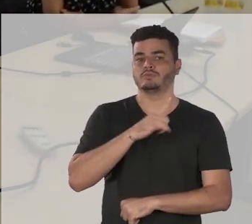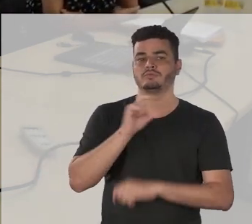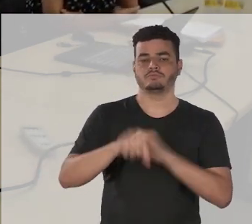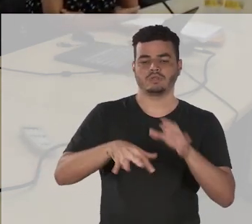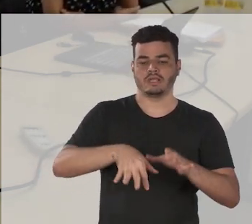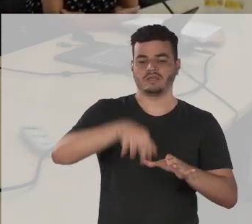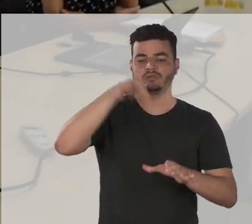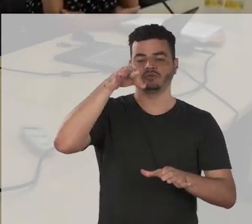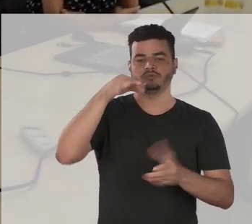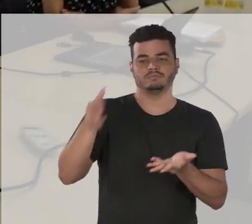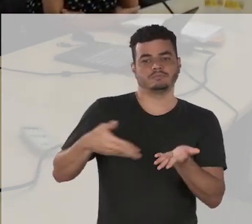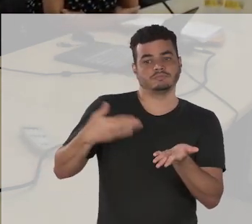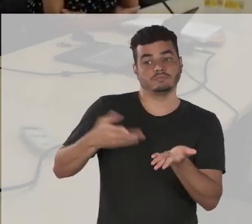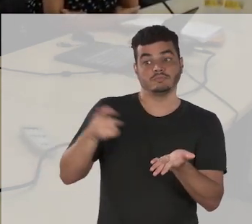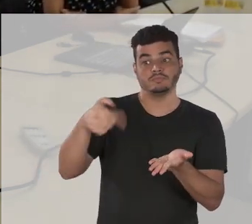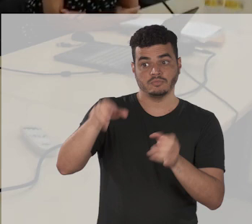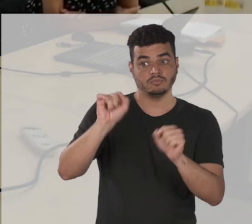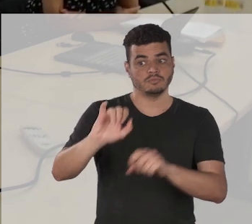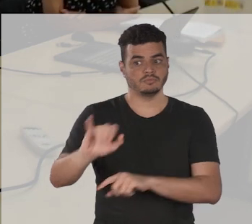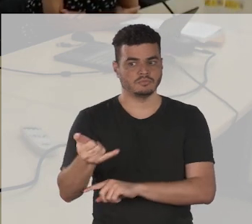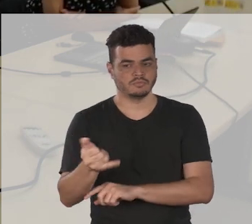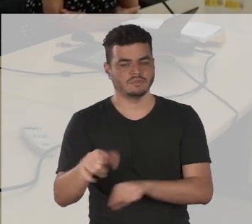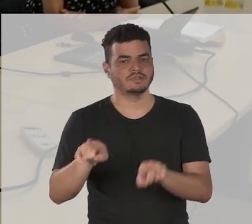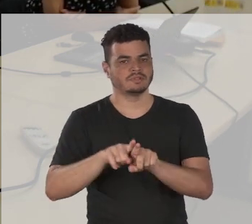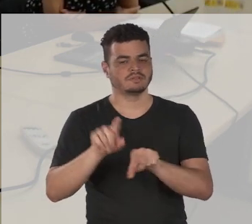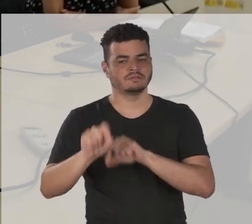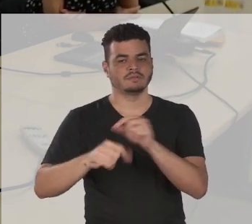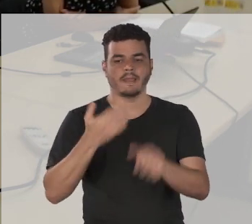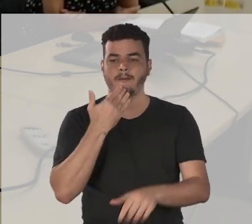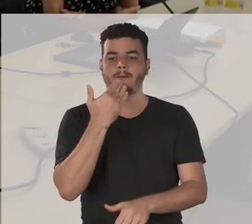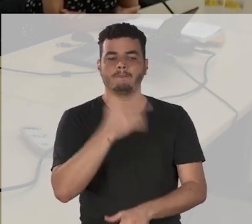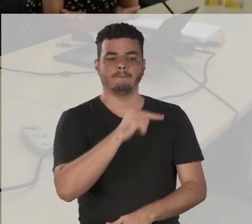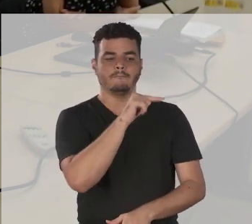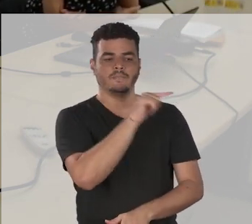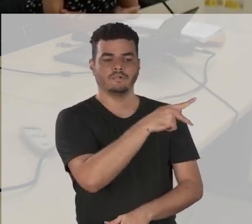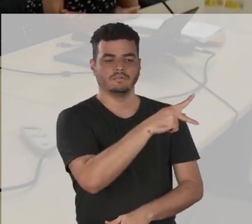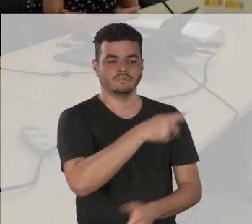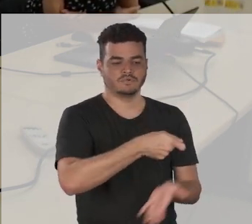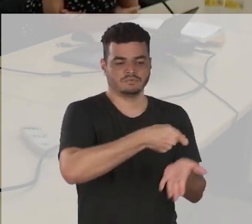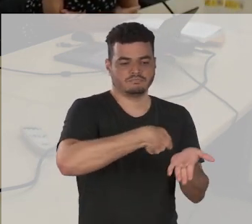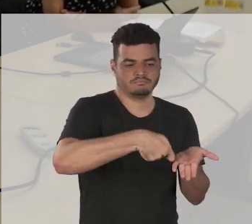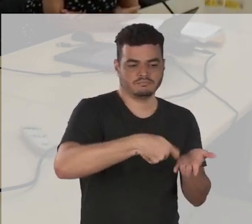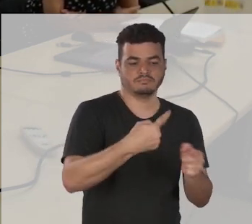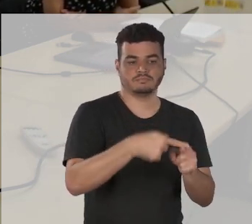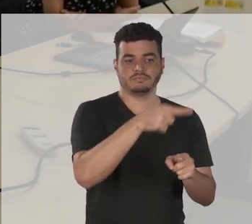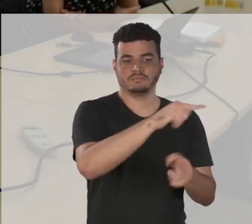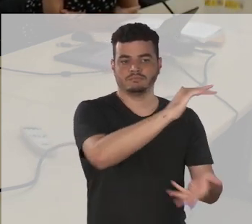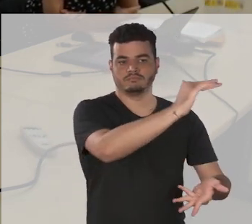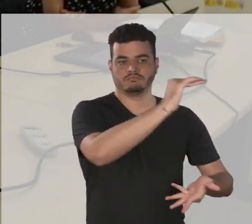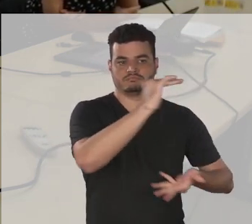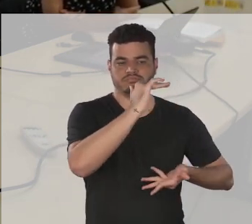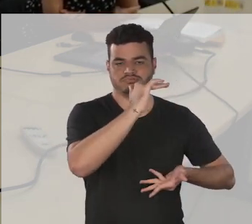E vocês podem aproveitar aqui e pedir autógrafo para a Carolina também, já que ela nos doou vários